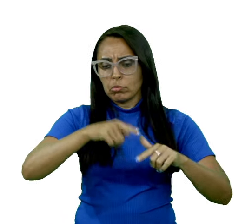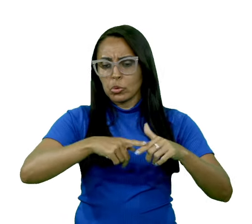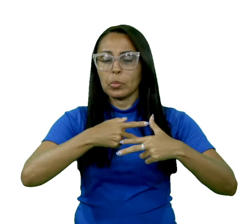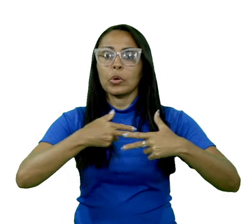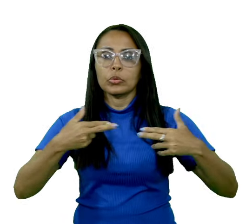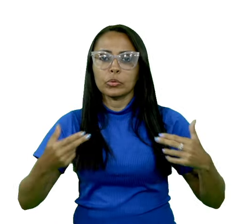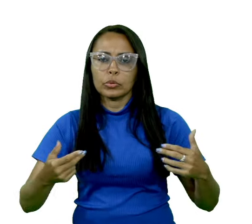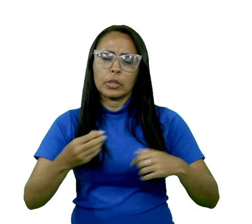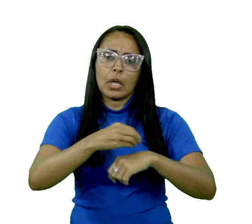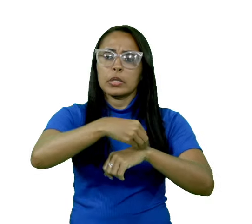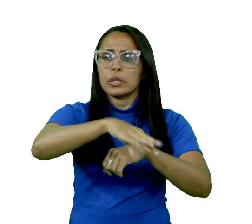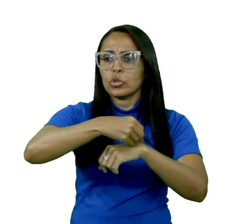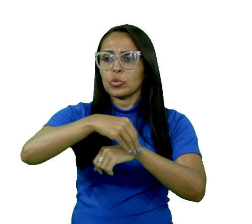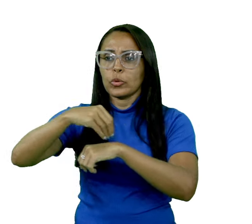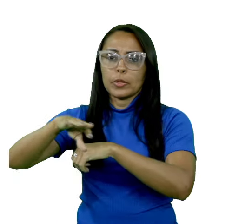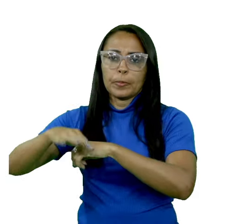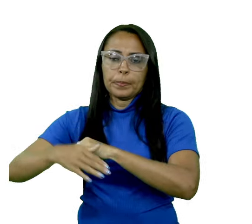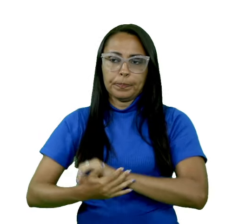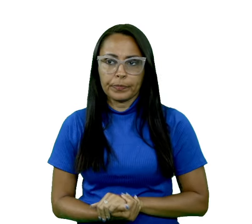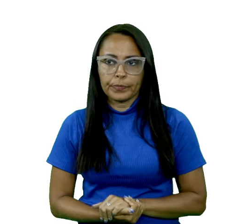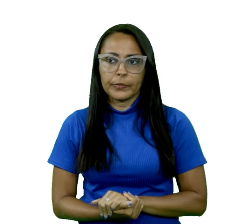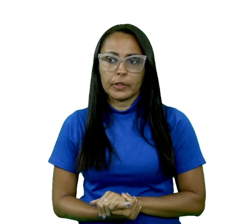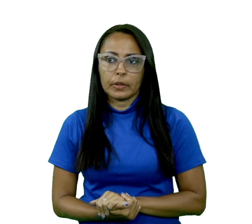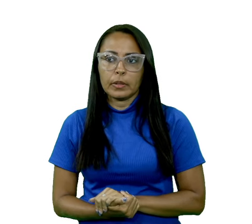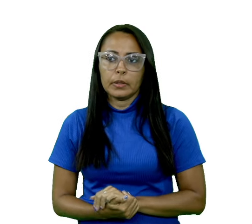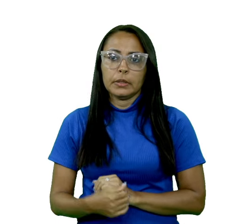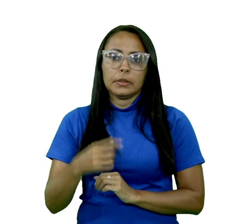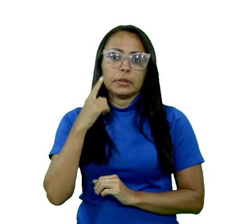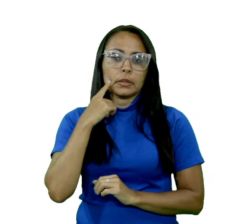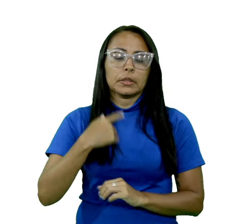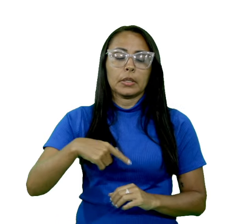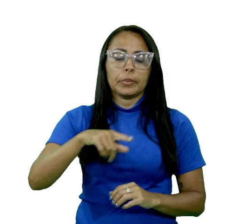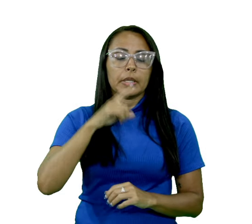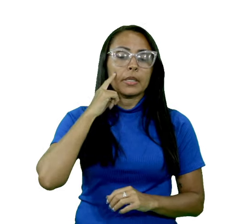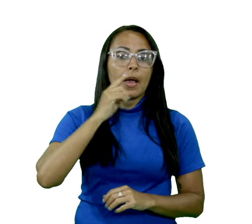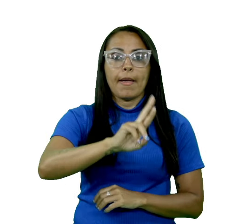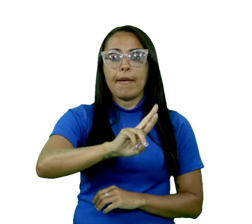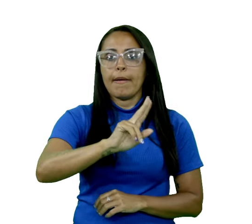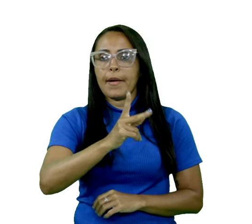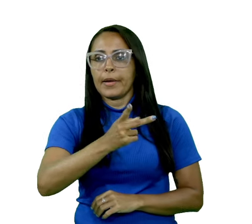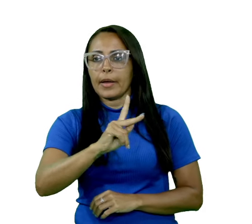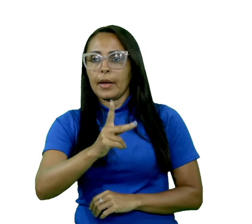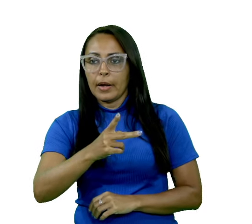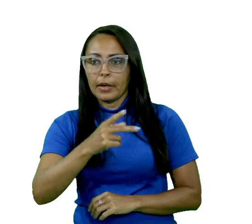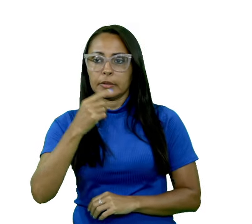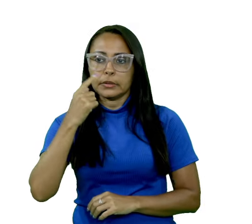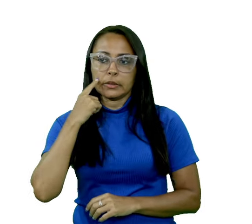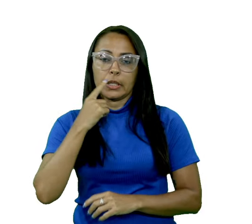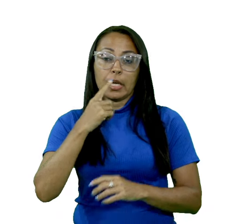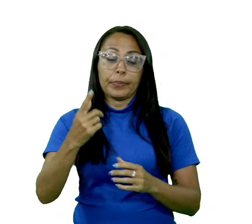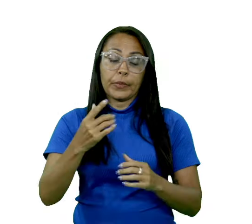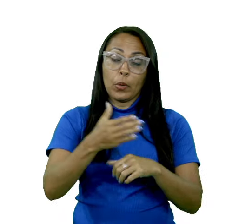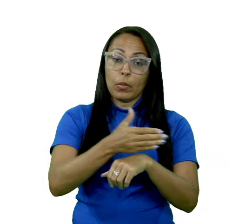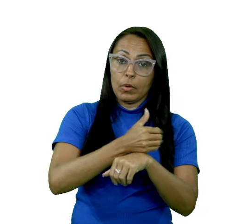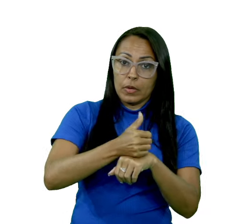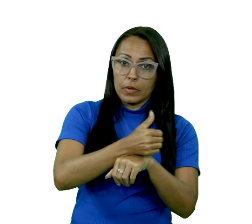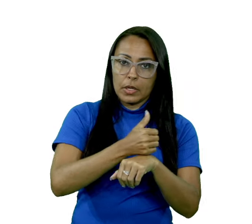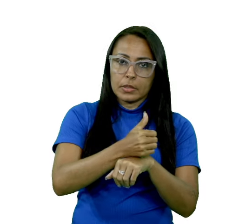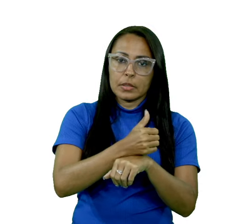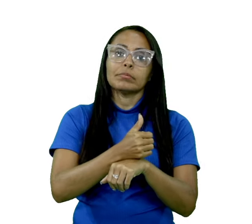frente a distribuição desses itens. Na articulação com os recursos humanos, tratamos muito da qualificação